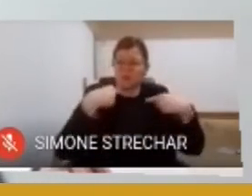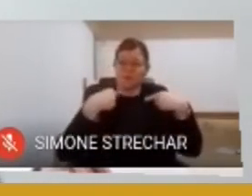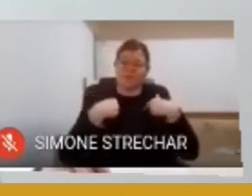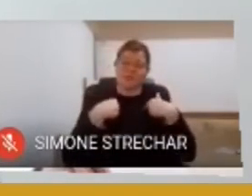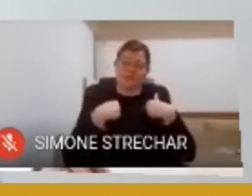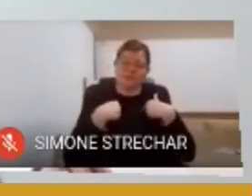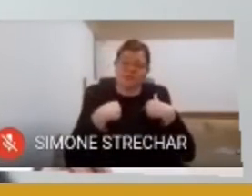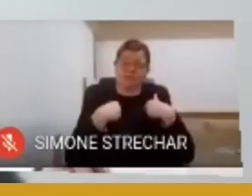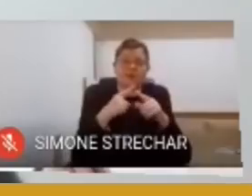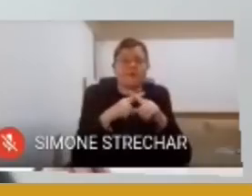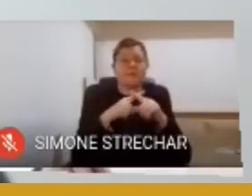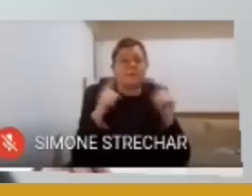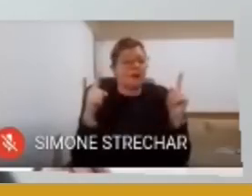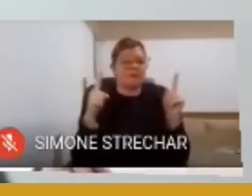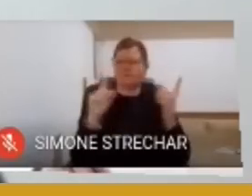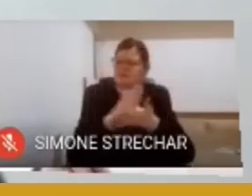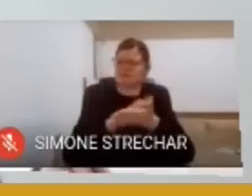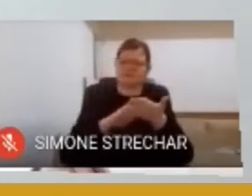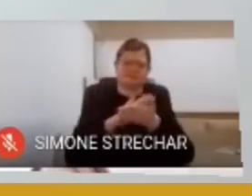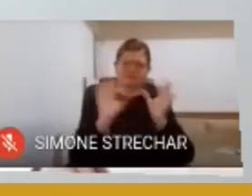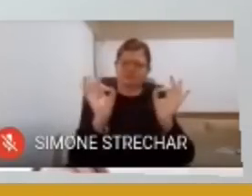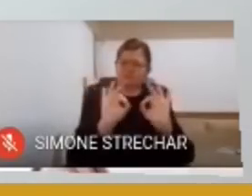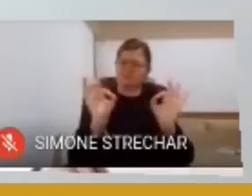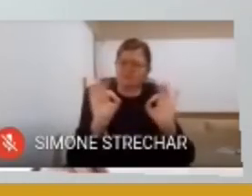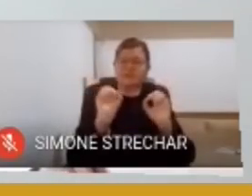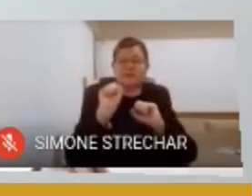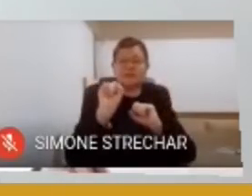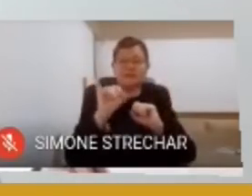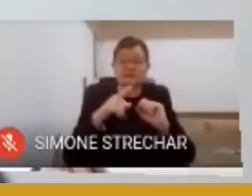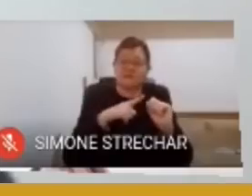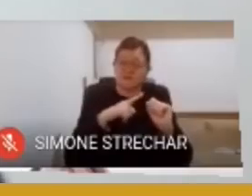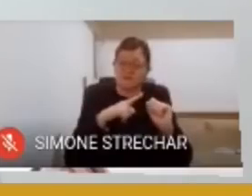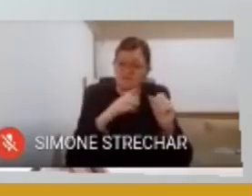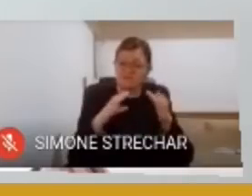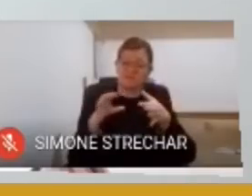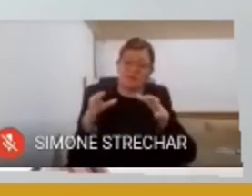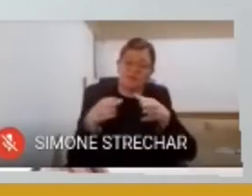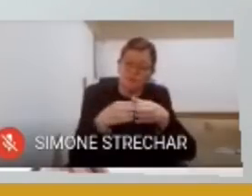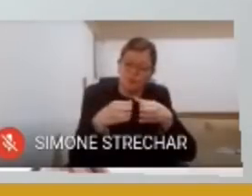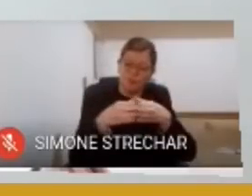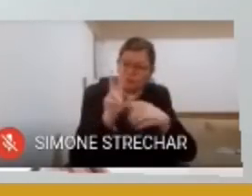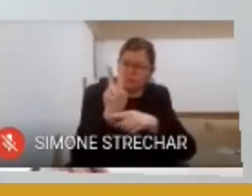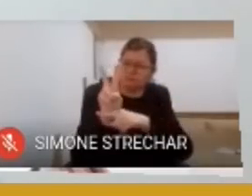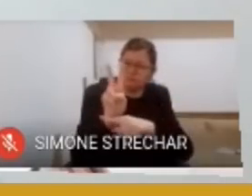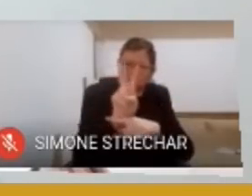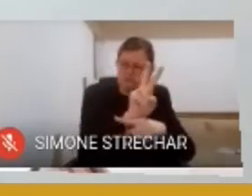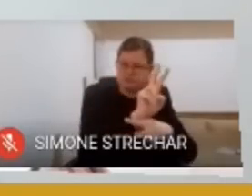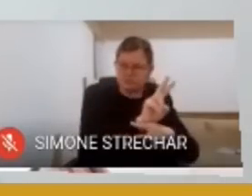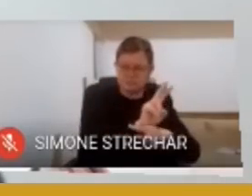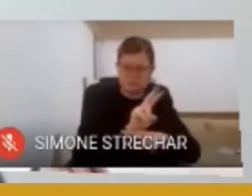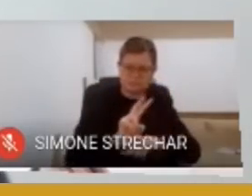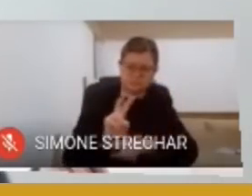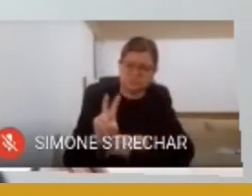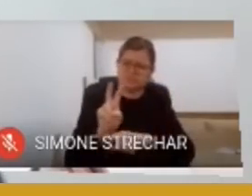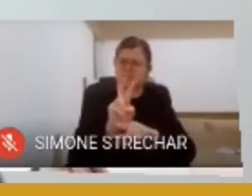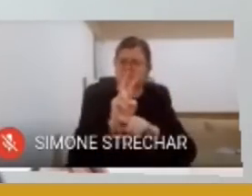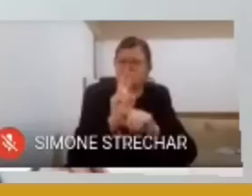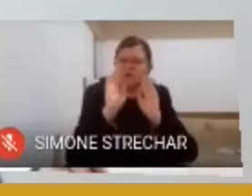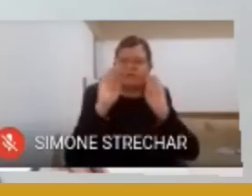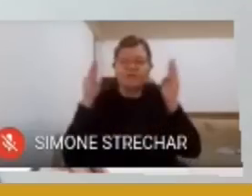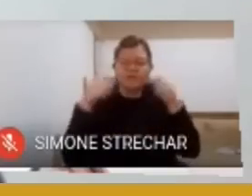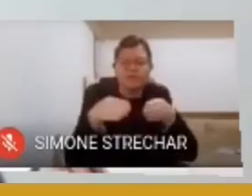uma denúncia falsa, eu vou perder o meu concurso público, vou perder minha cadeira na prefeitura, ou então os pais vão entrar em contato